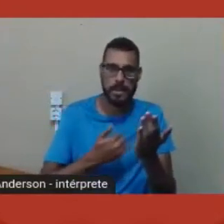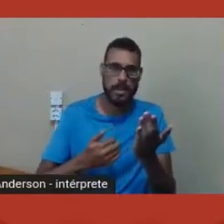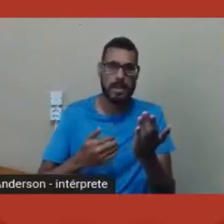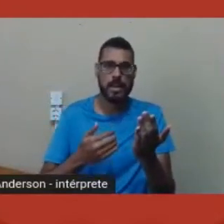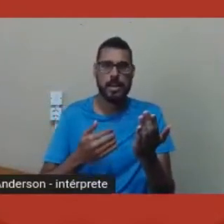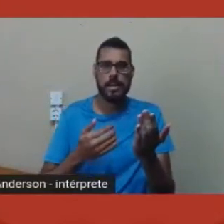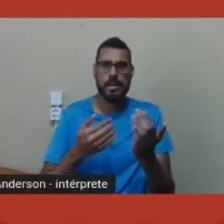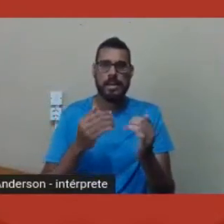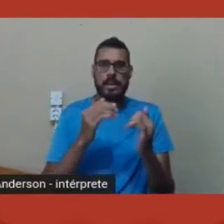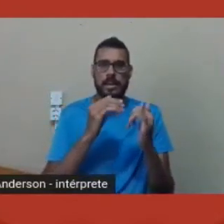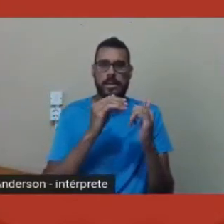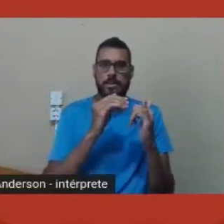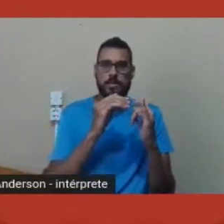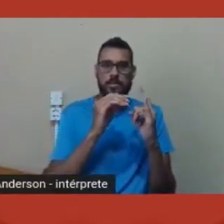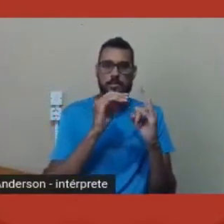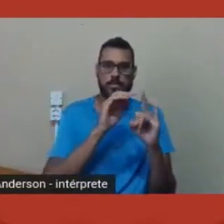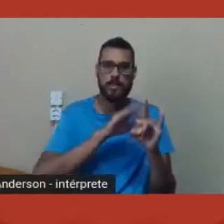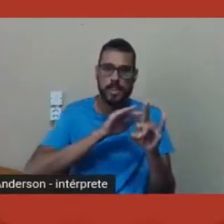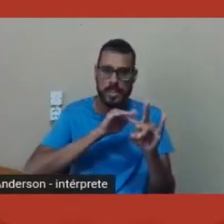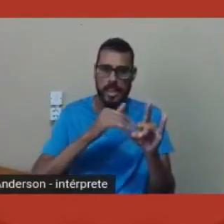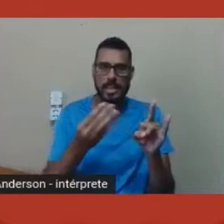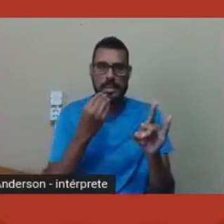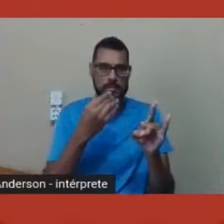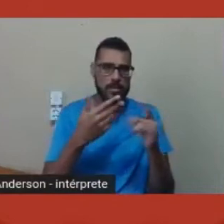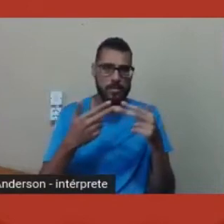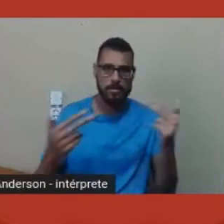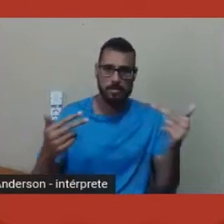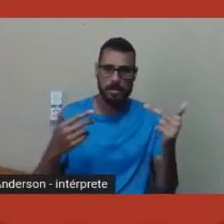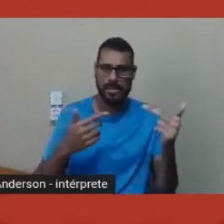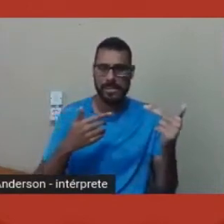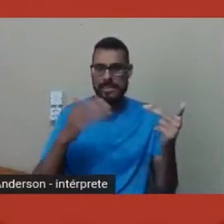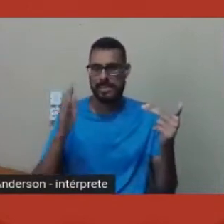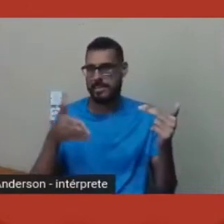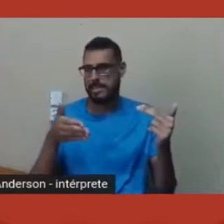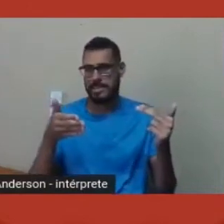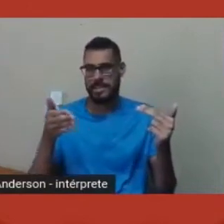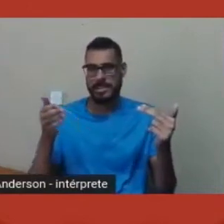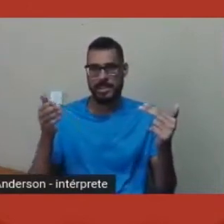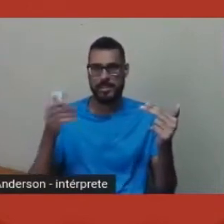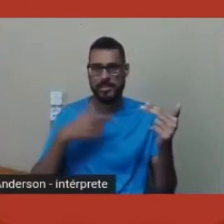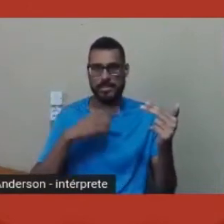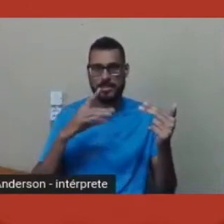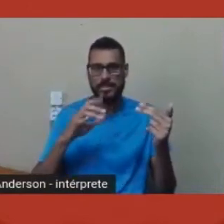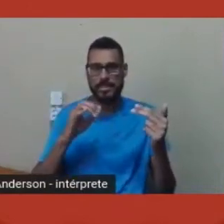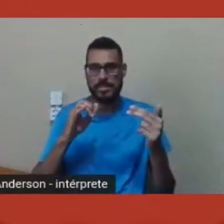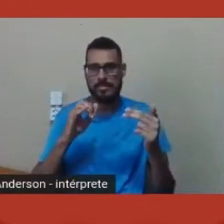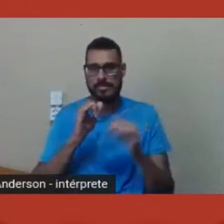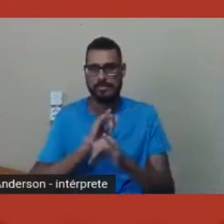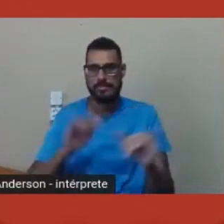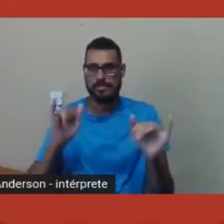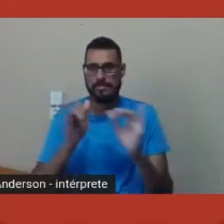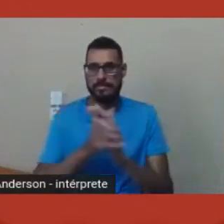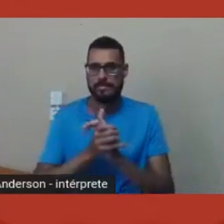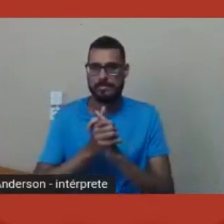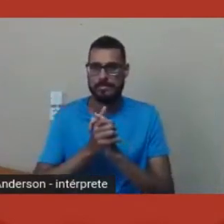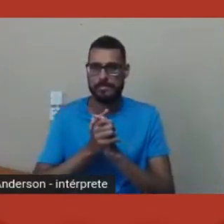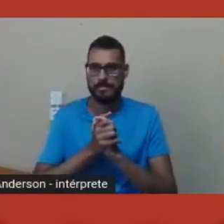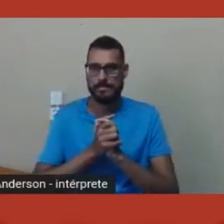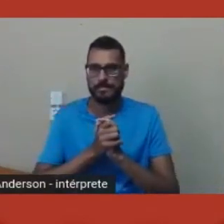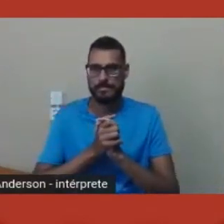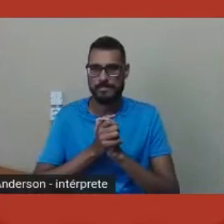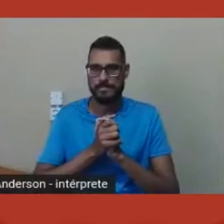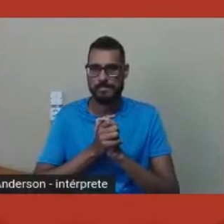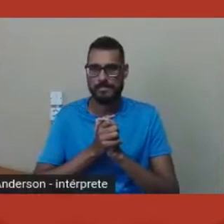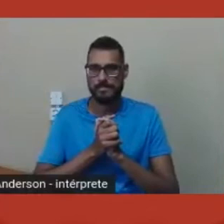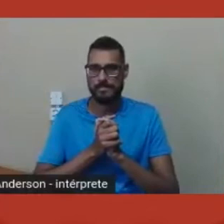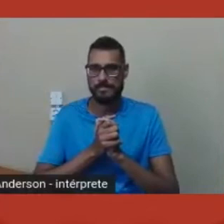para almoçar. Enfim, fiz um merchan totalmente imprevisível. Imprevisível para quem está